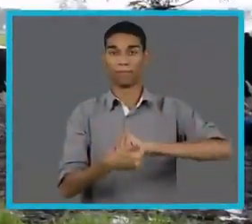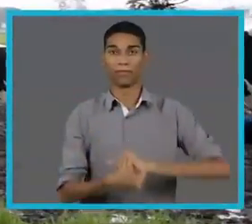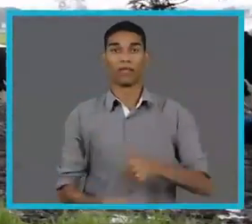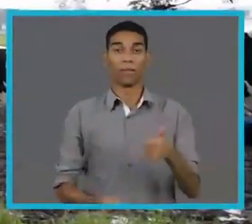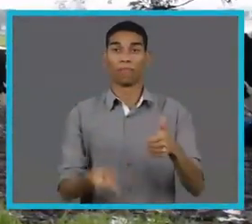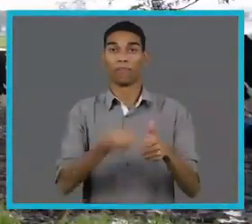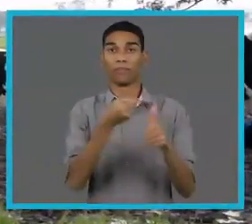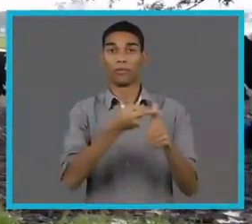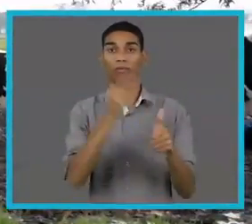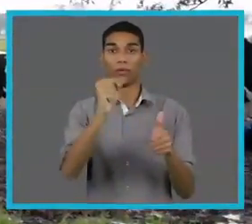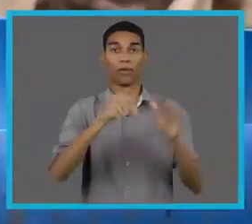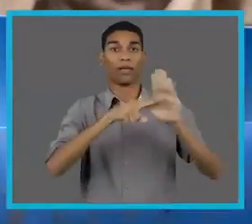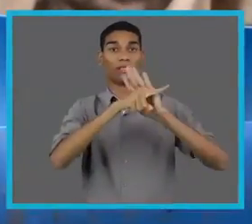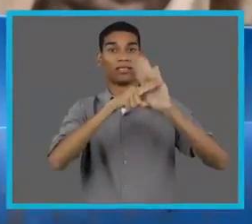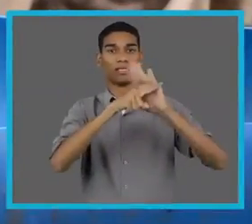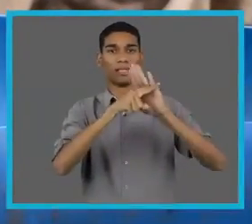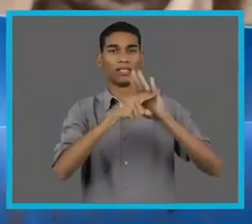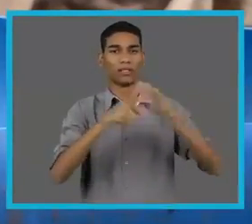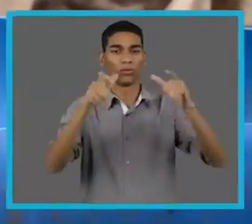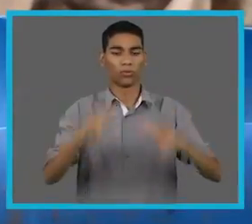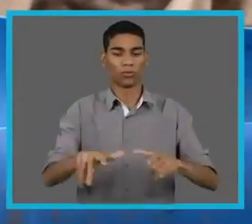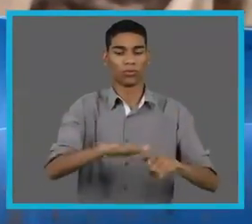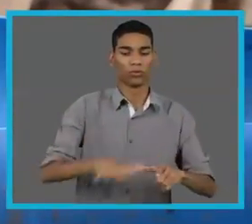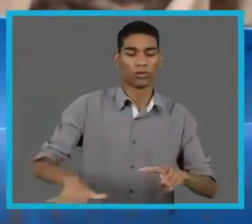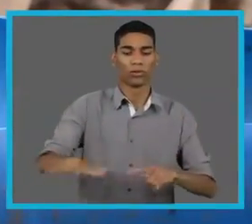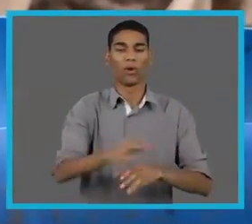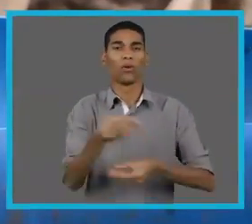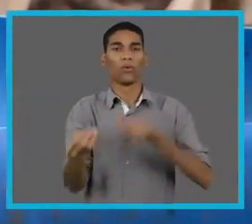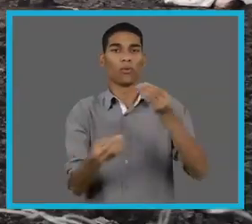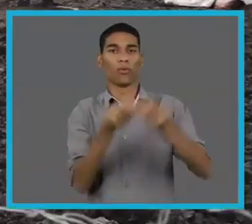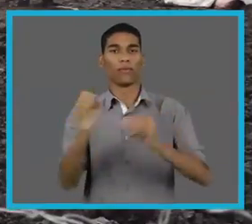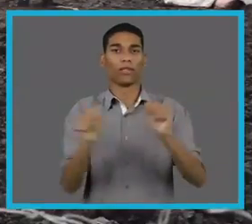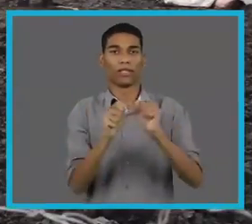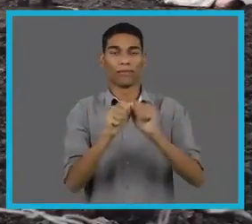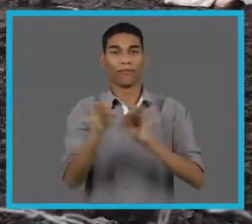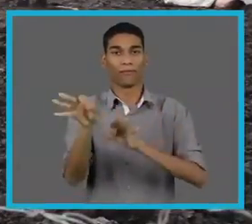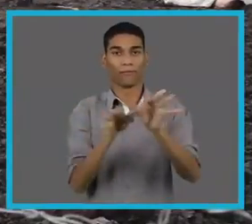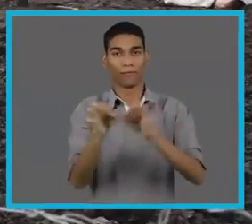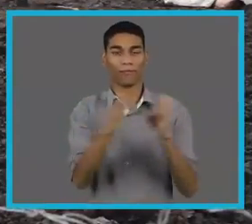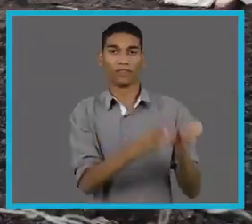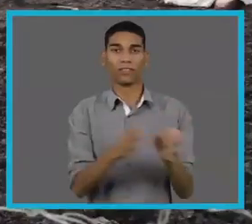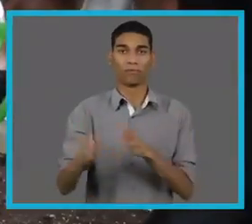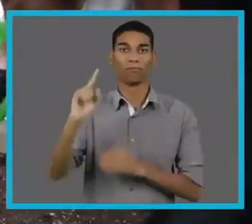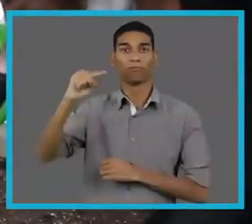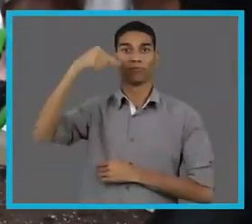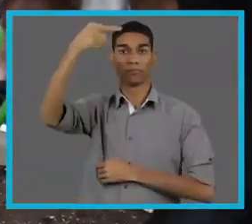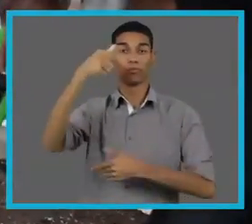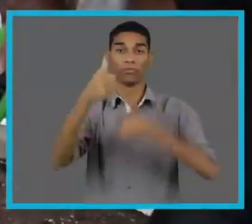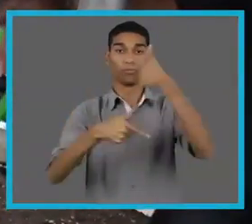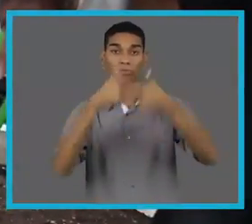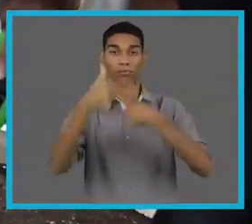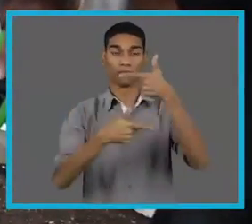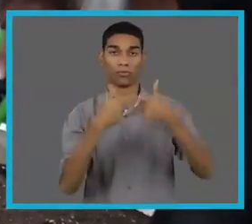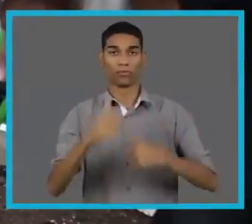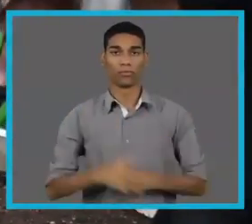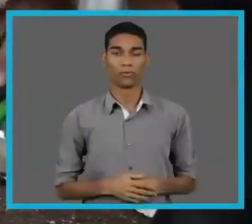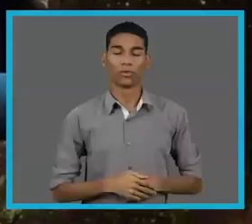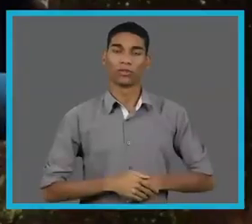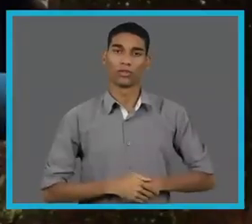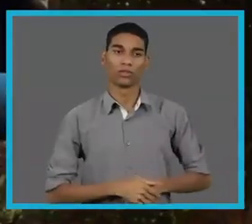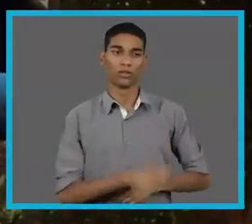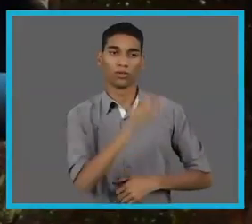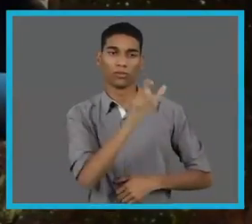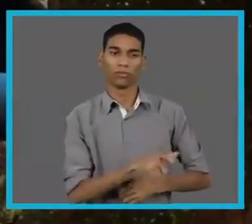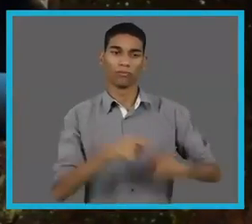se adaptar. O primeiro passo é analisar as condições da propriedade e fazer um planejamento para as próximas ações.